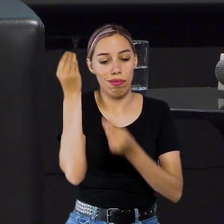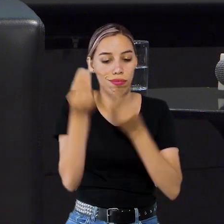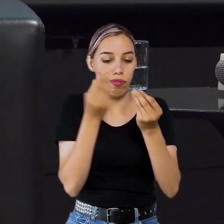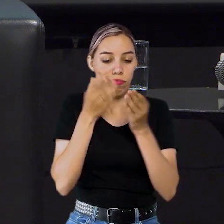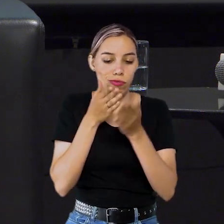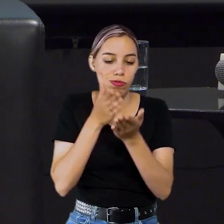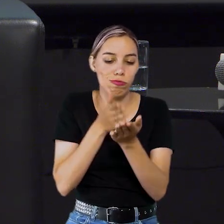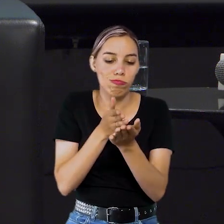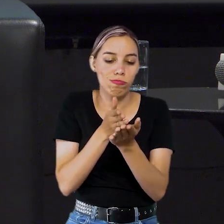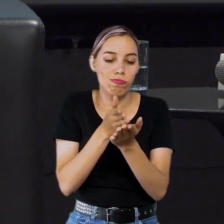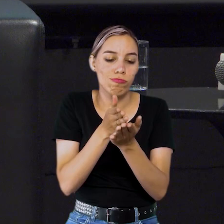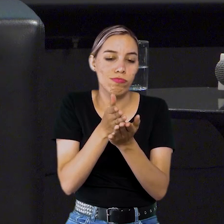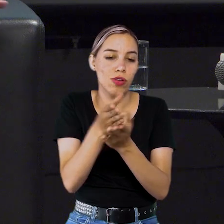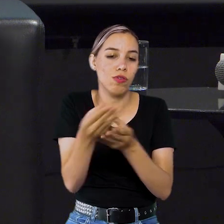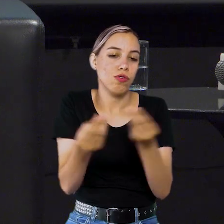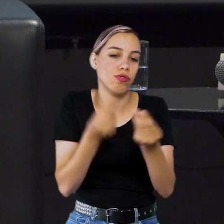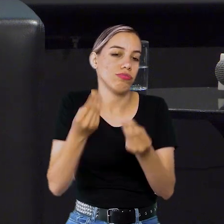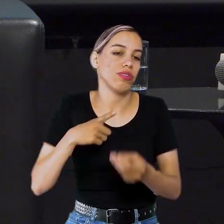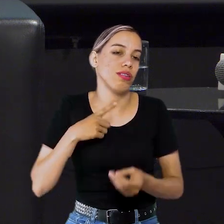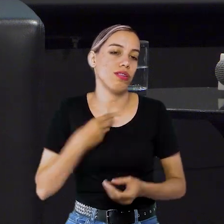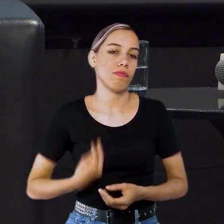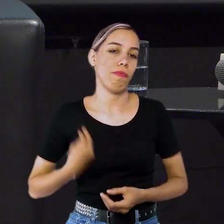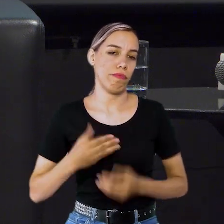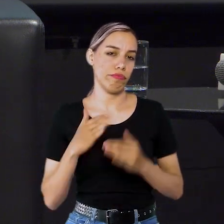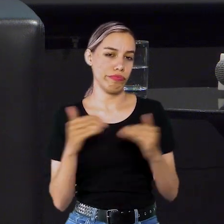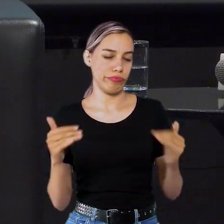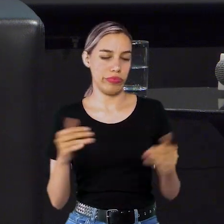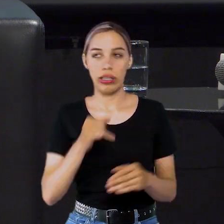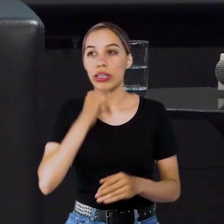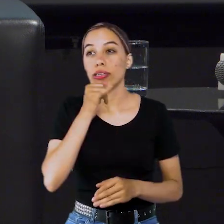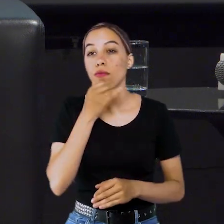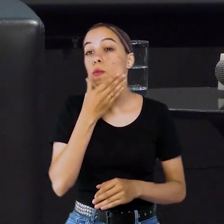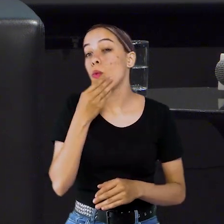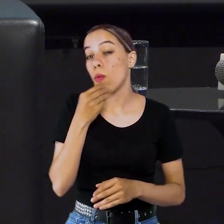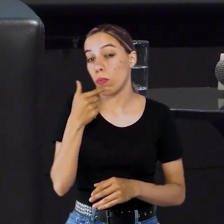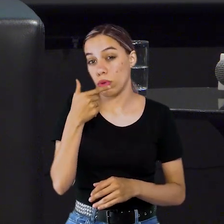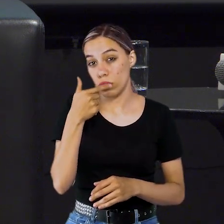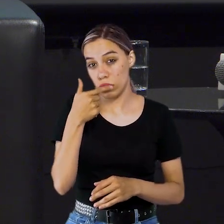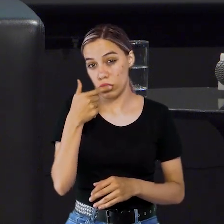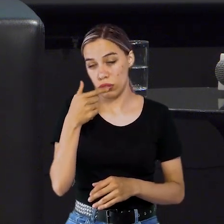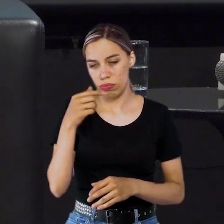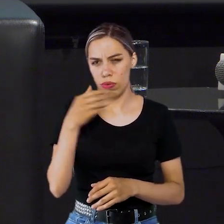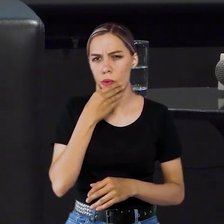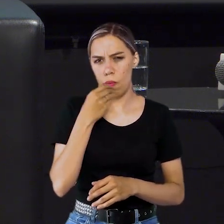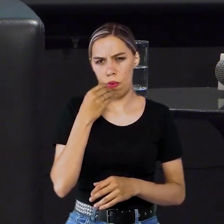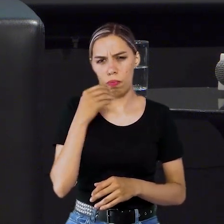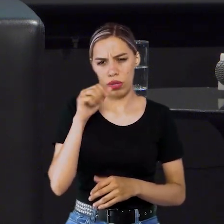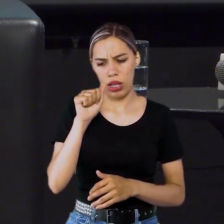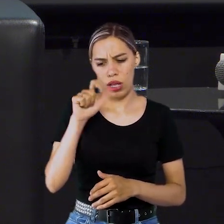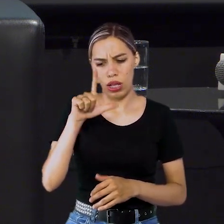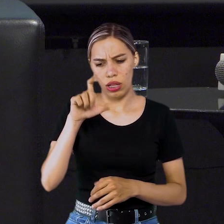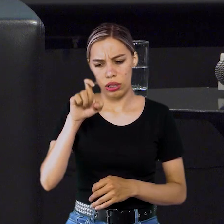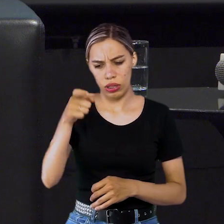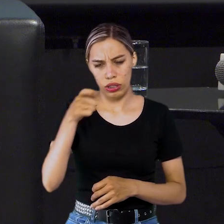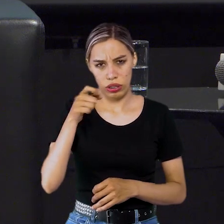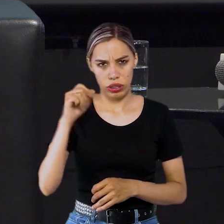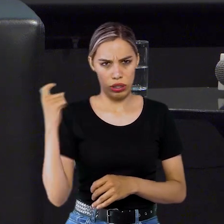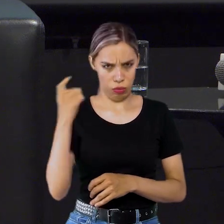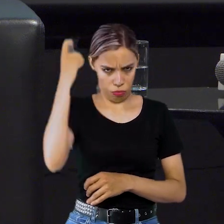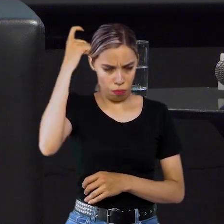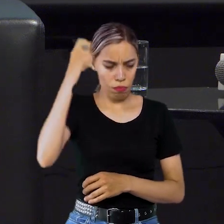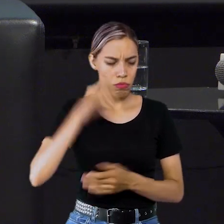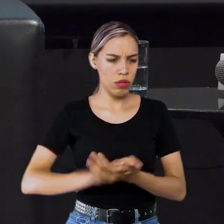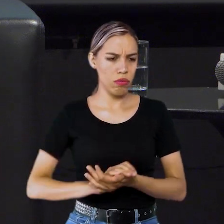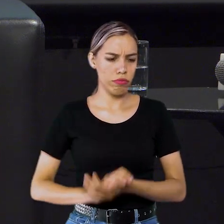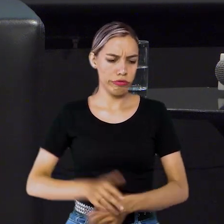uma forma tranquila. Como a Chay falou, aquele rapaz de 2 metros não sabe andar devagar. Então, as pessoas estão andando